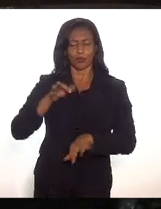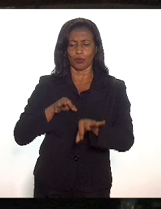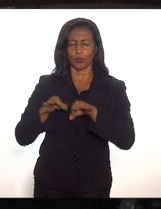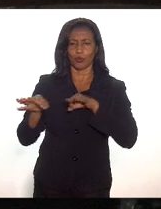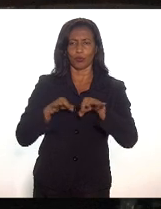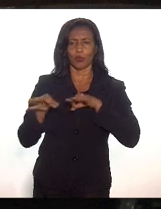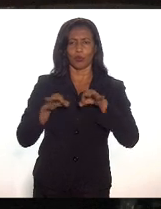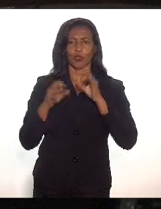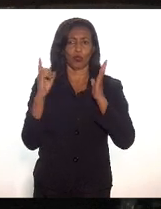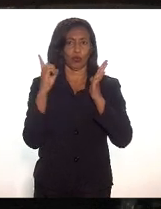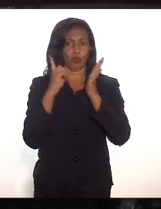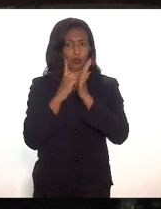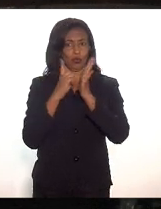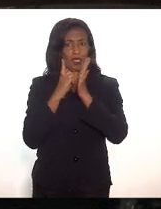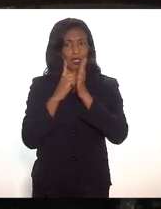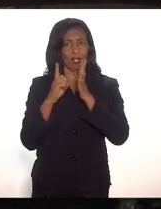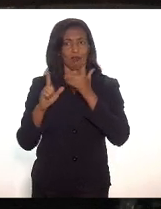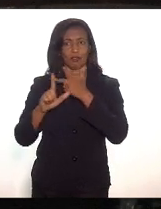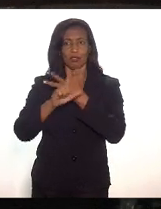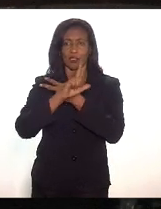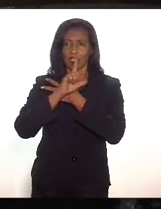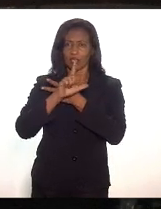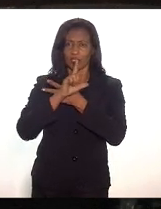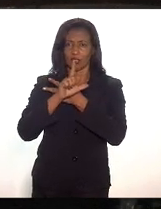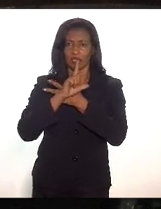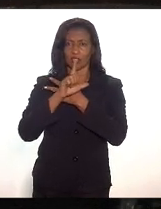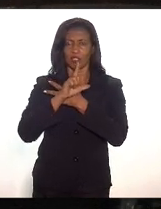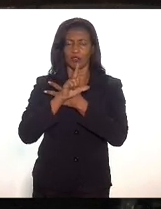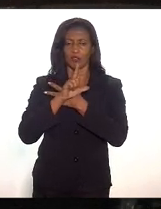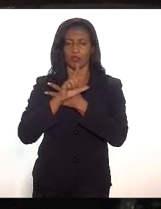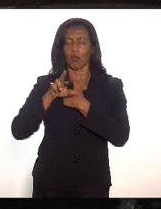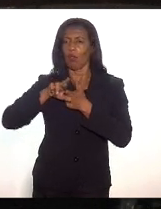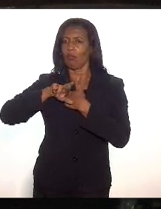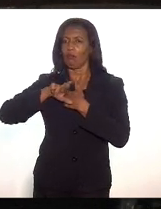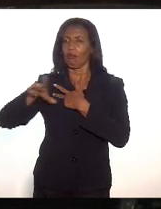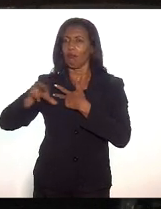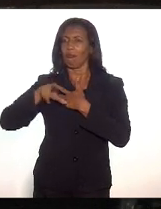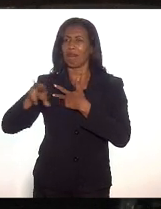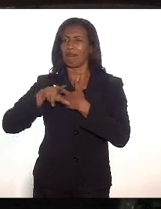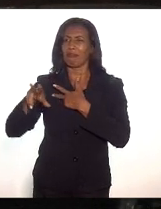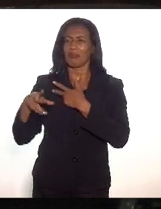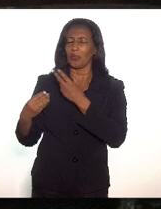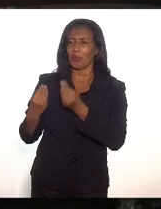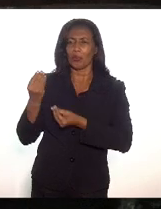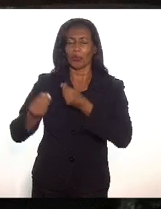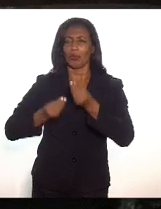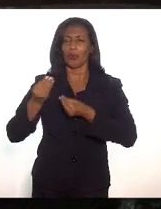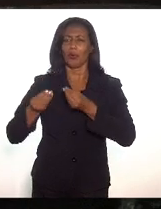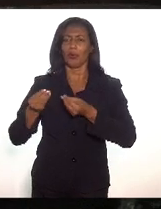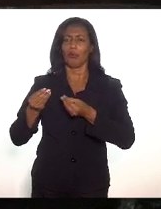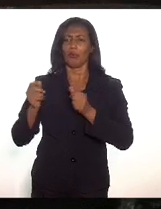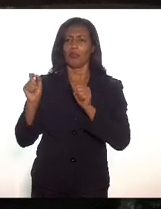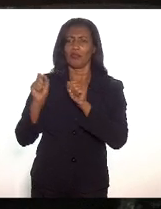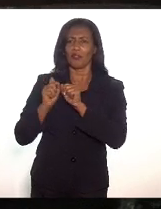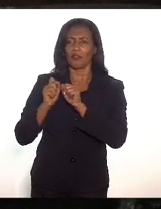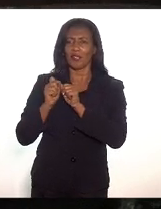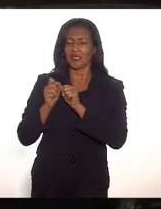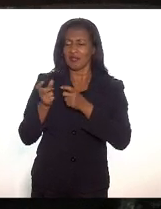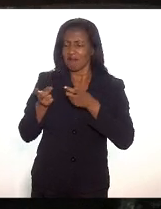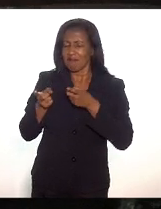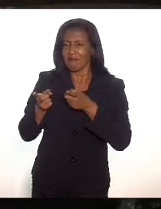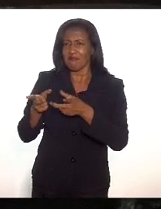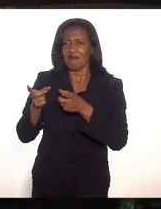projeto de decreto legislativo, não era possível fazer a concessão da SEDAI